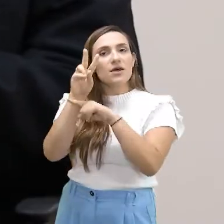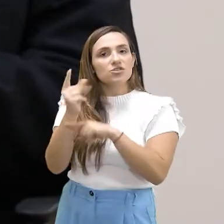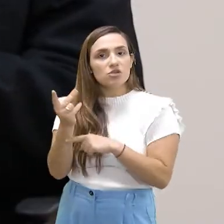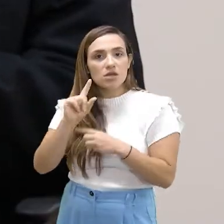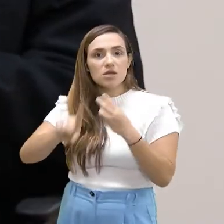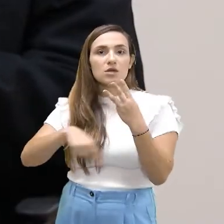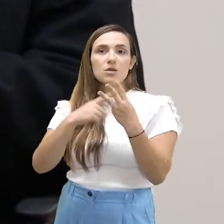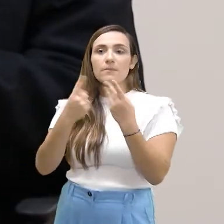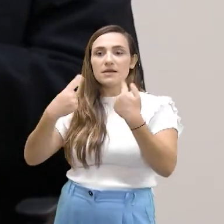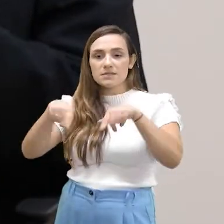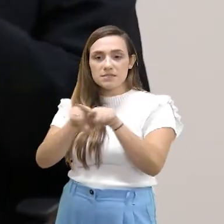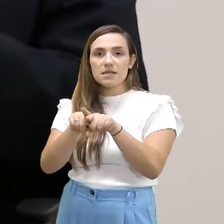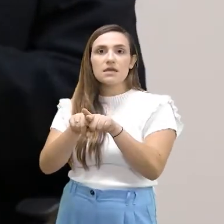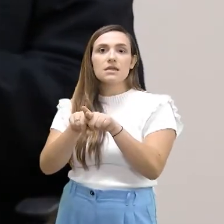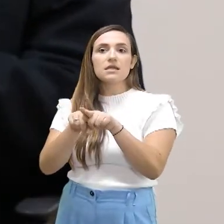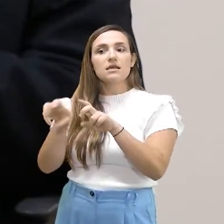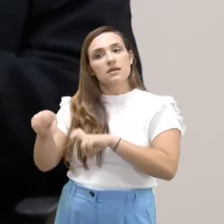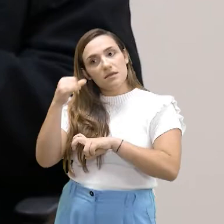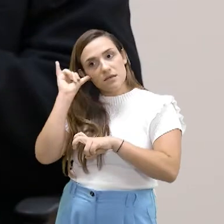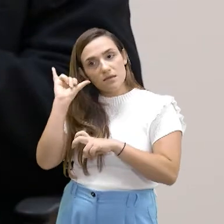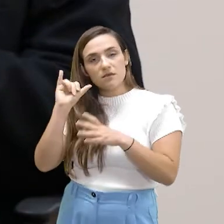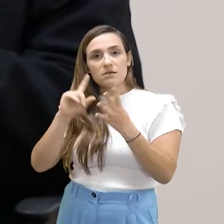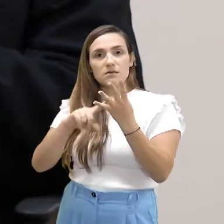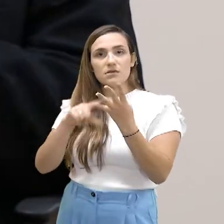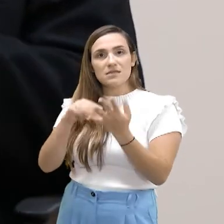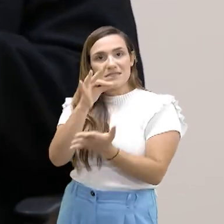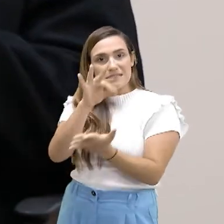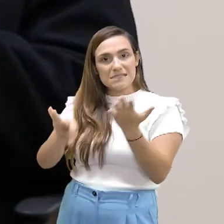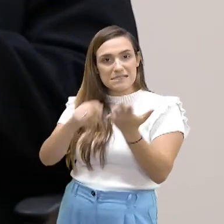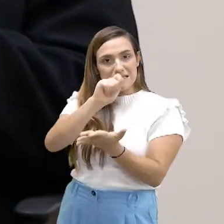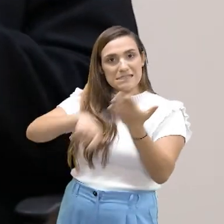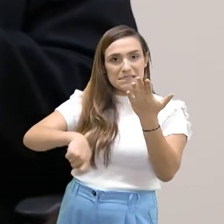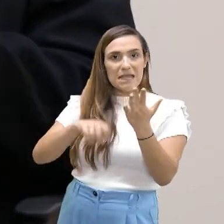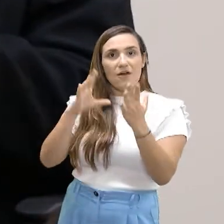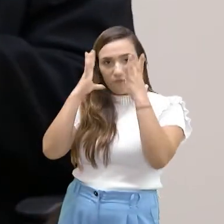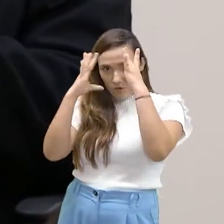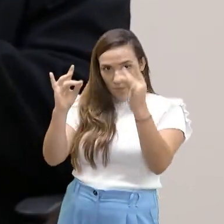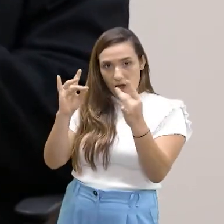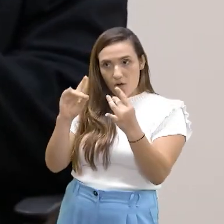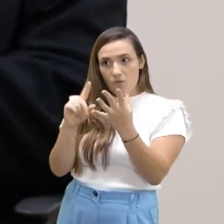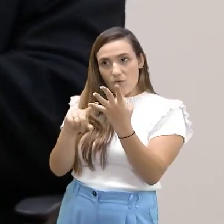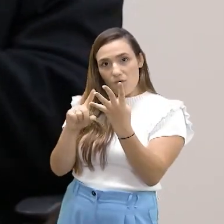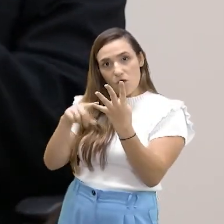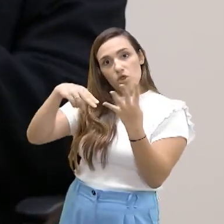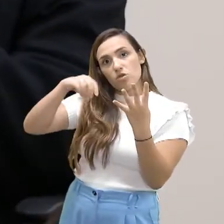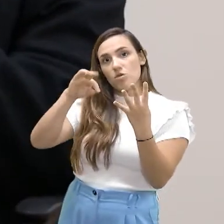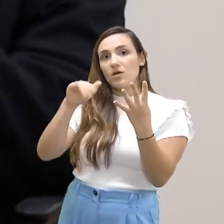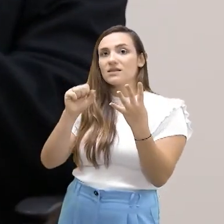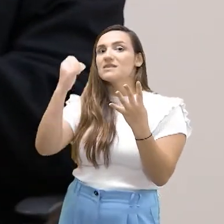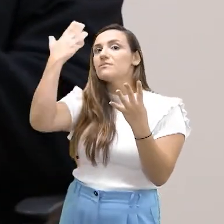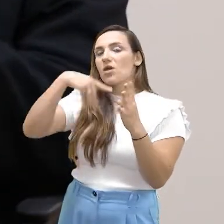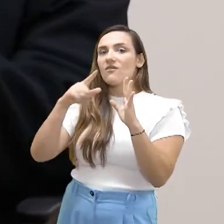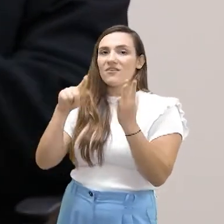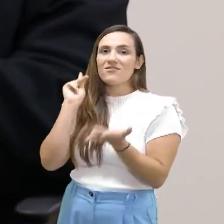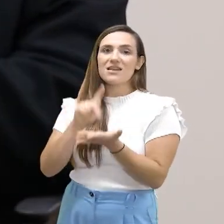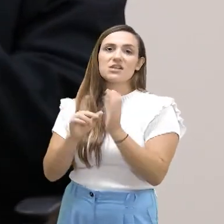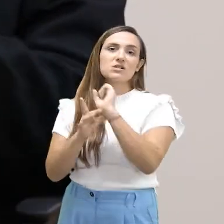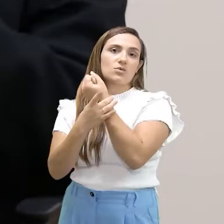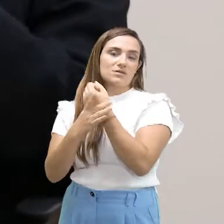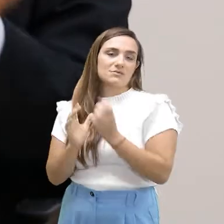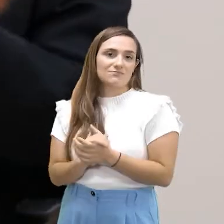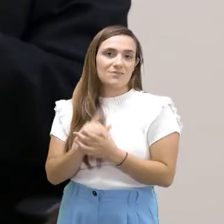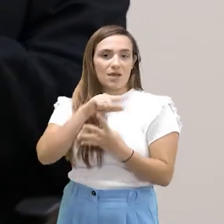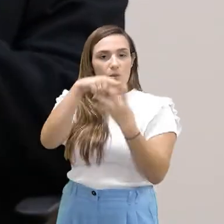parceria pecuária, também para registro de firma. Então, esses são os serviços que o Estado coloca à